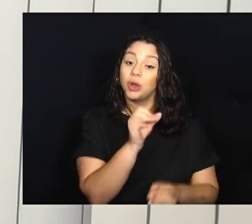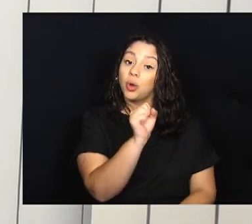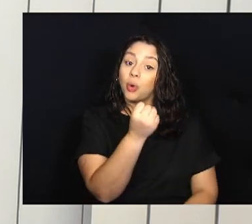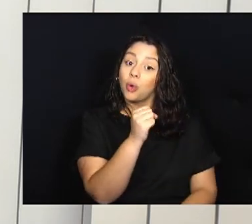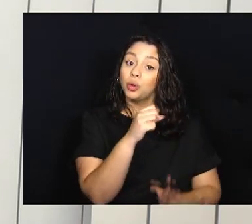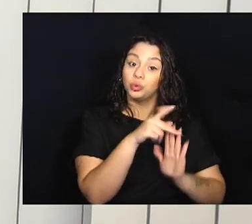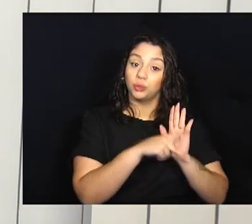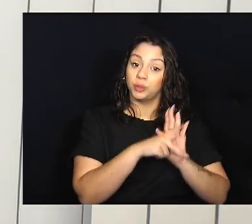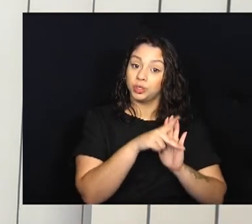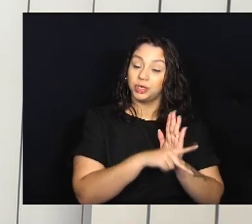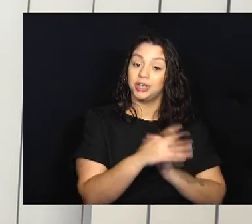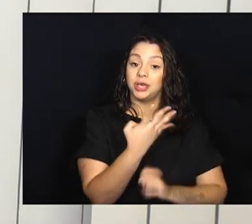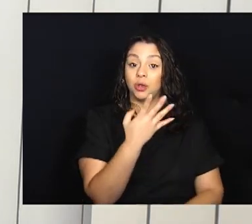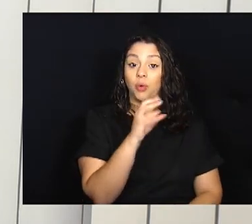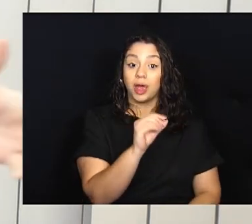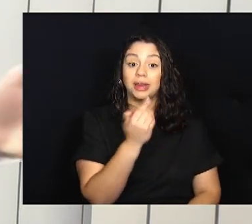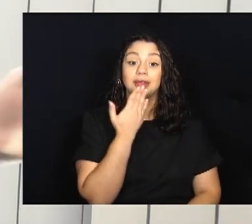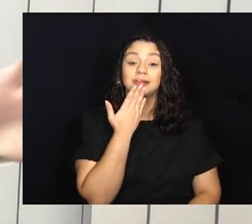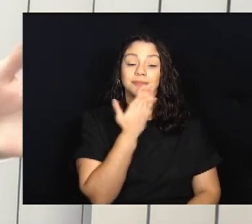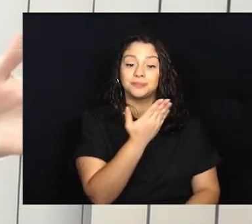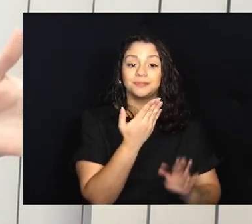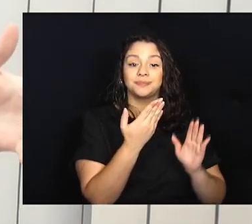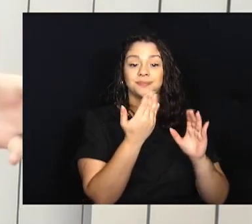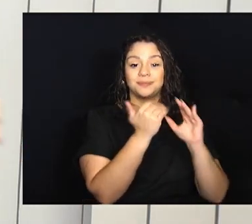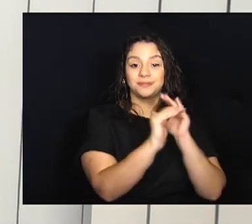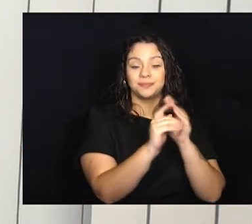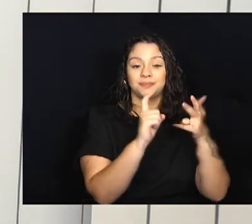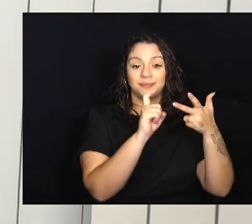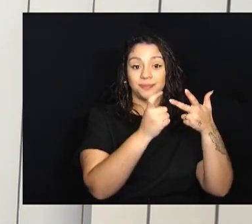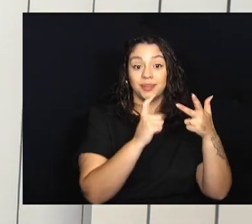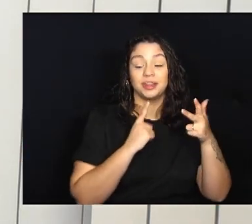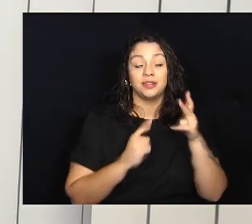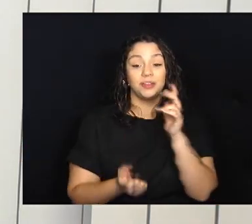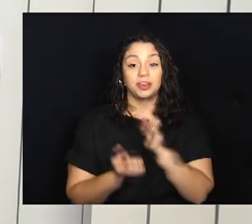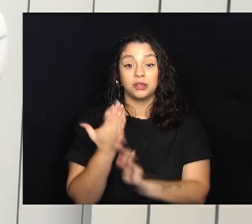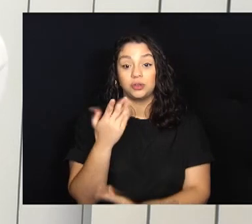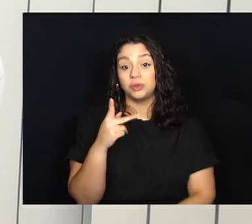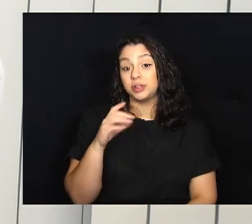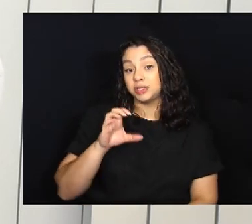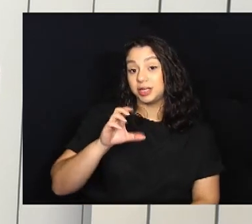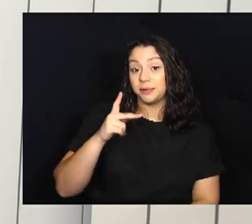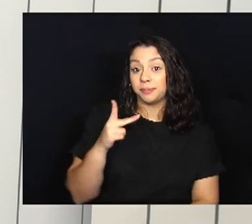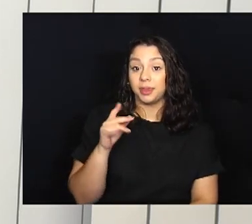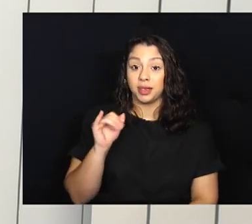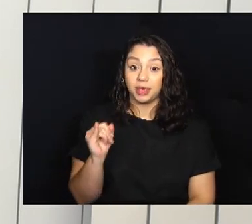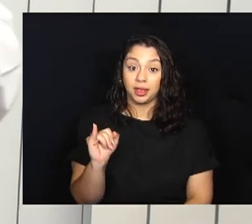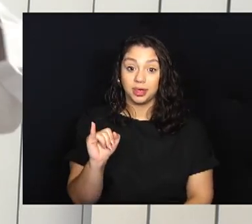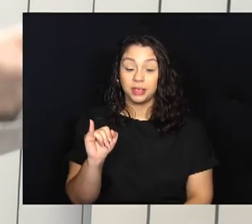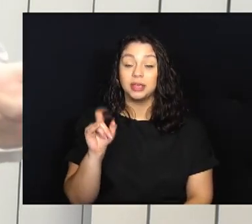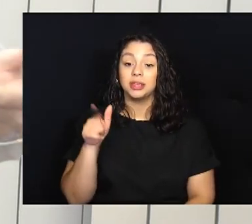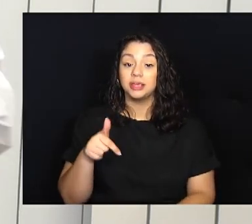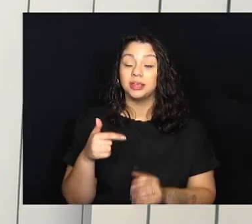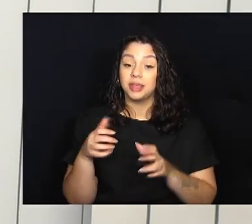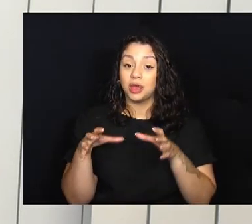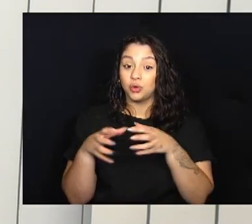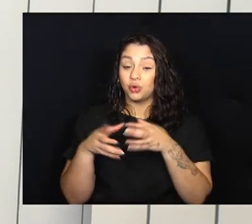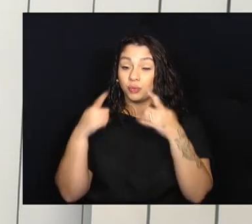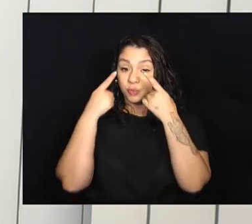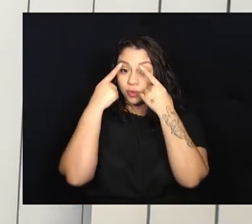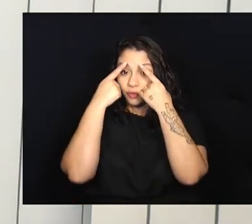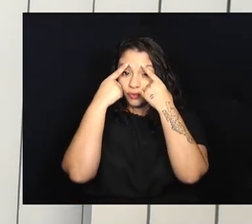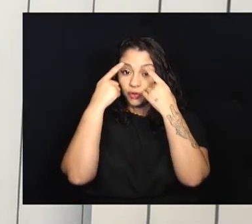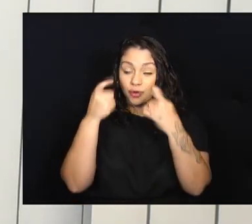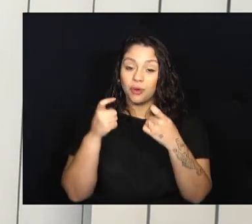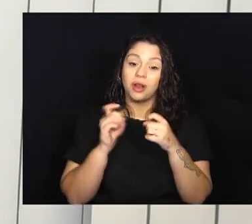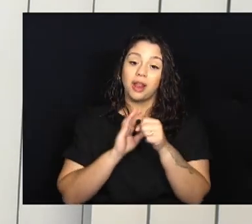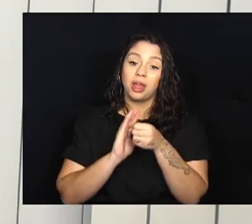projetos, 40 requerimentos. Foi a autora da CPI que investigou as ações violentas de grupos neonazistas e